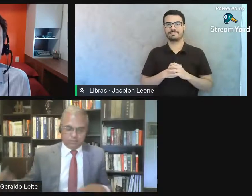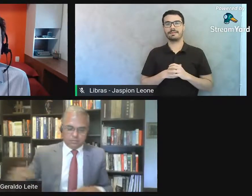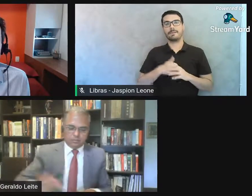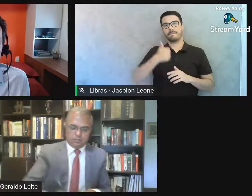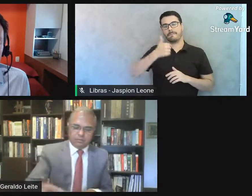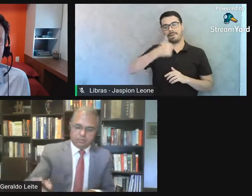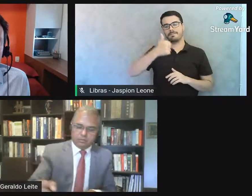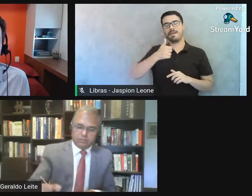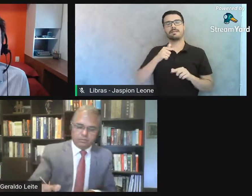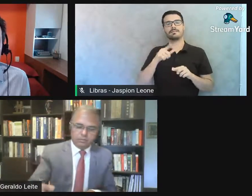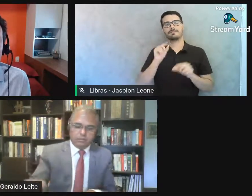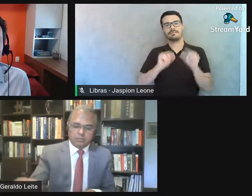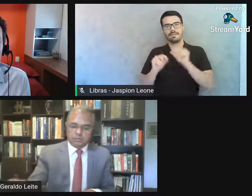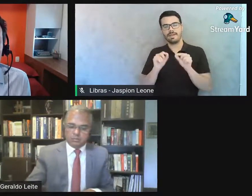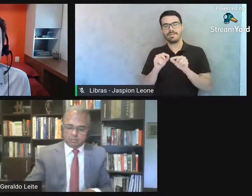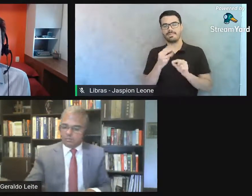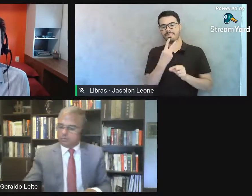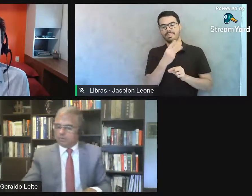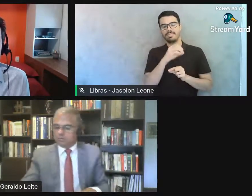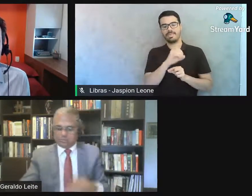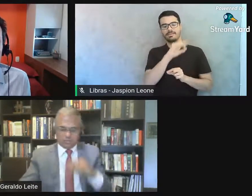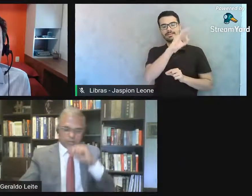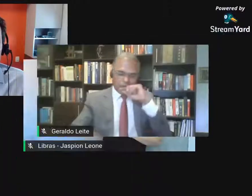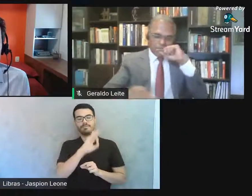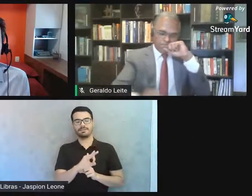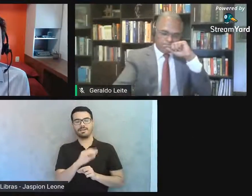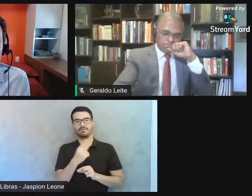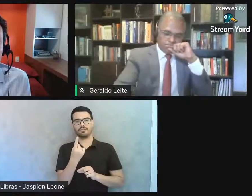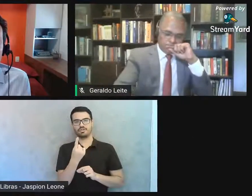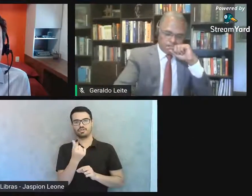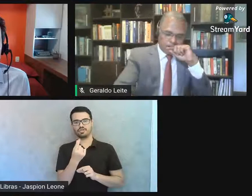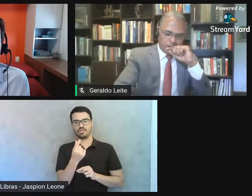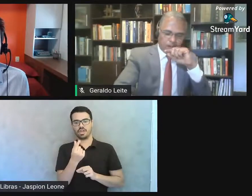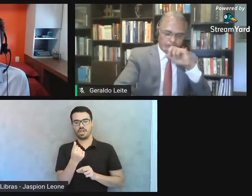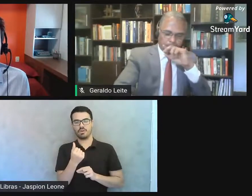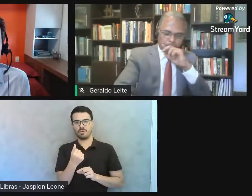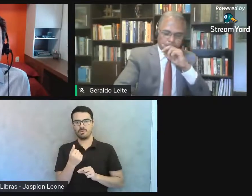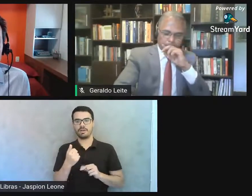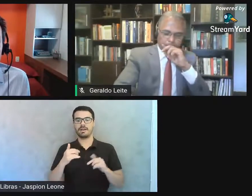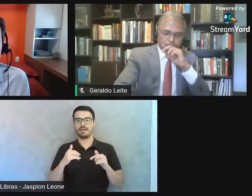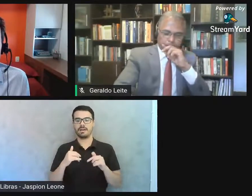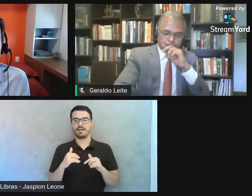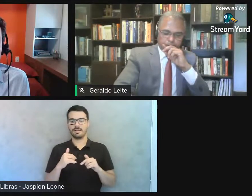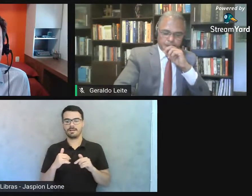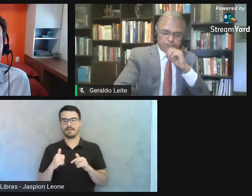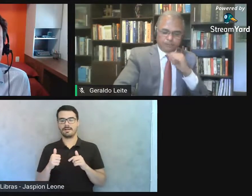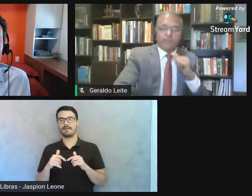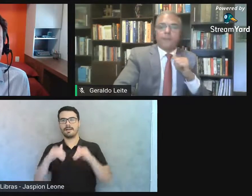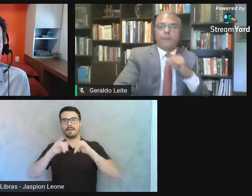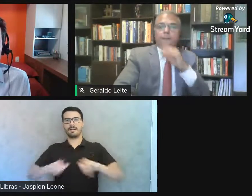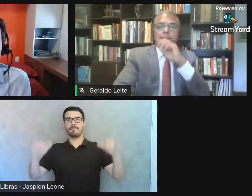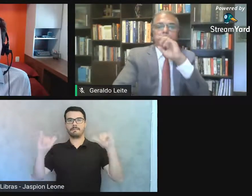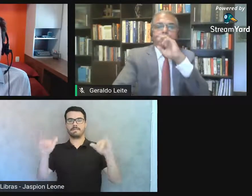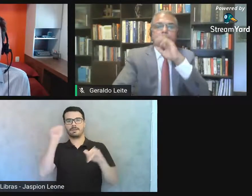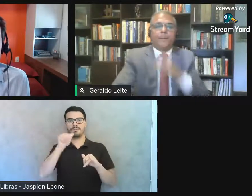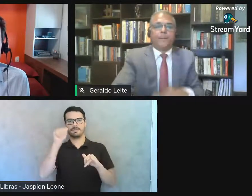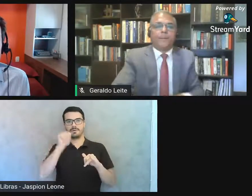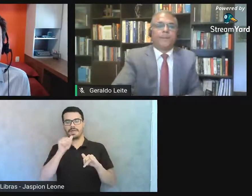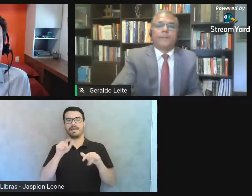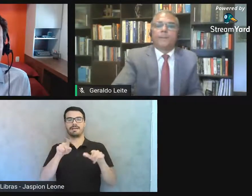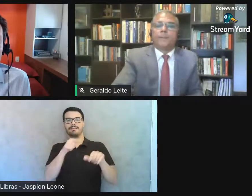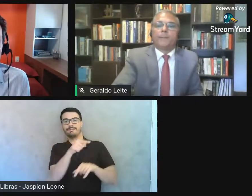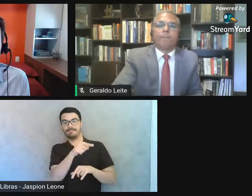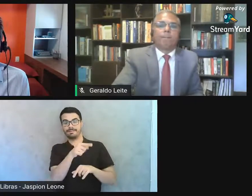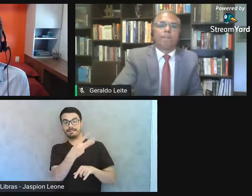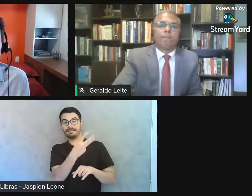Primeiro, estabelecendo que pelo menos 30% dos recursos fosse para campanhas femininas, candidaturas